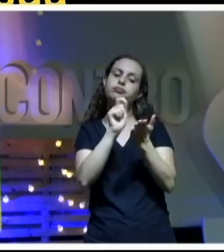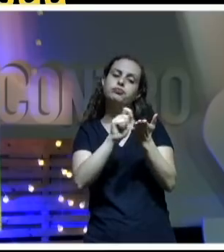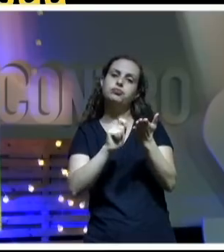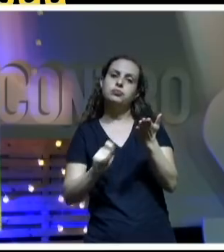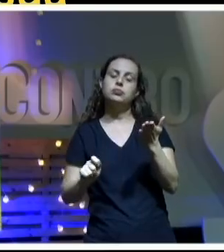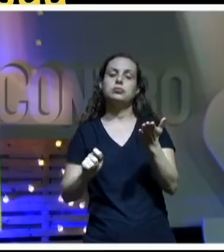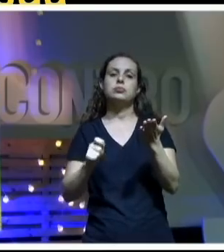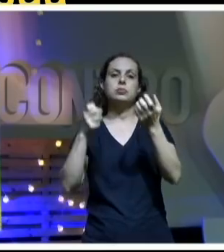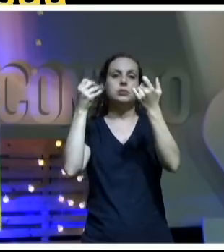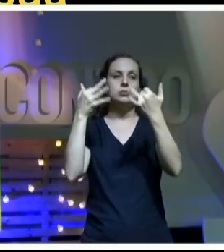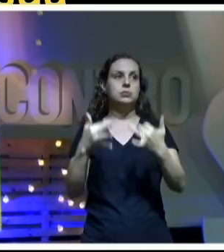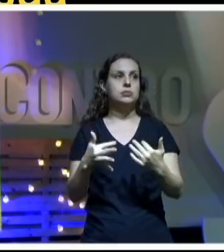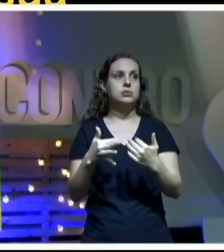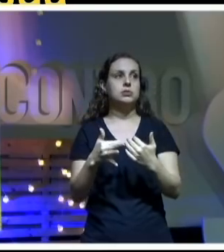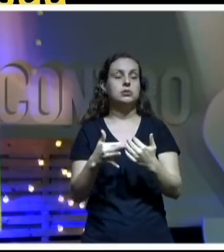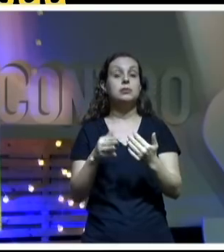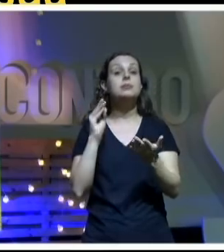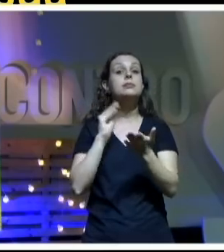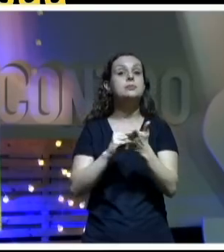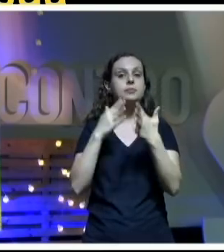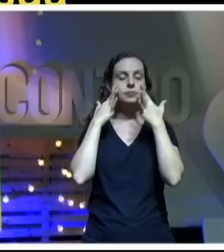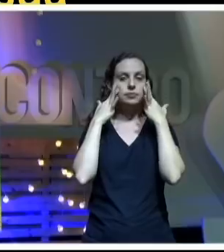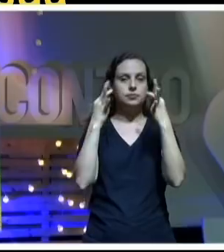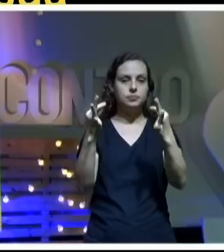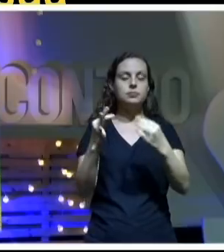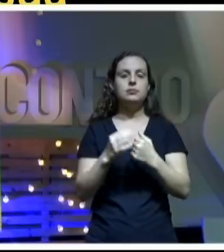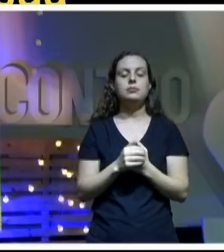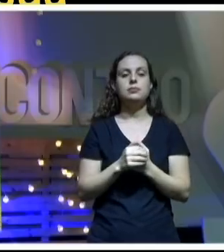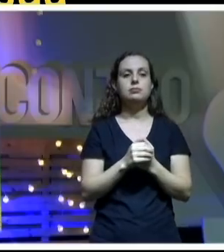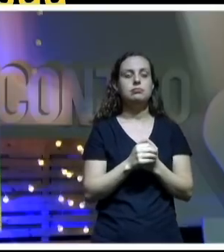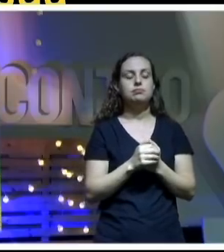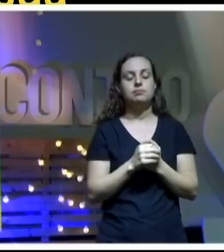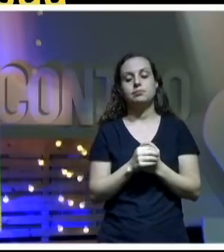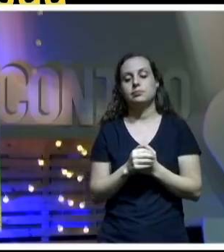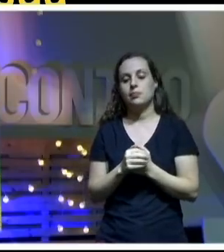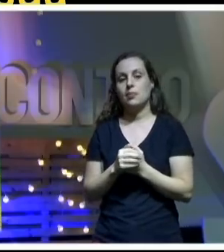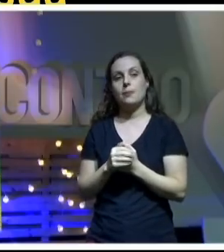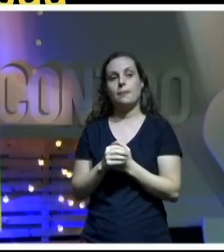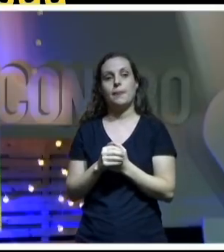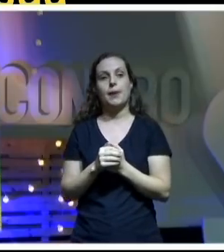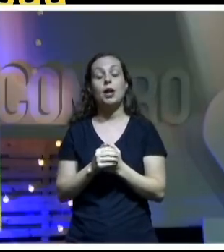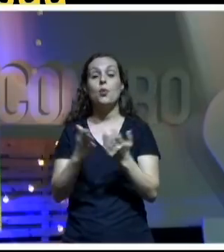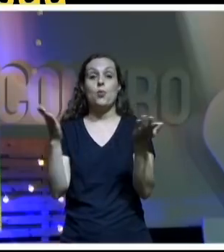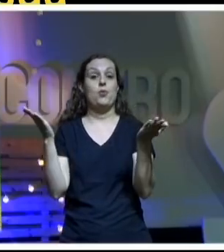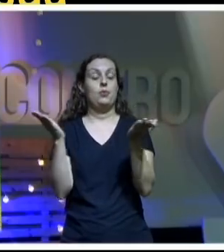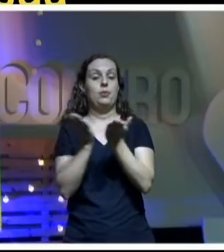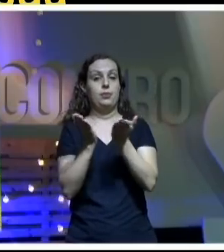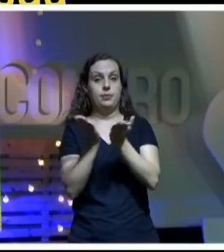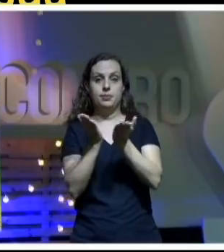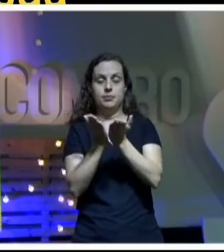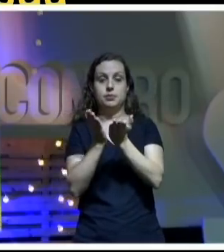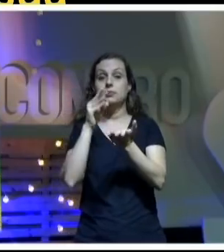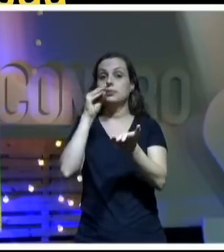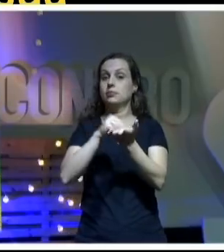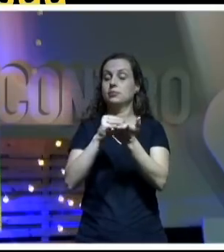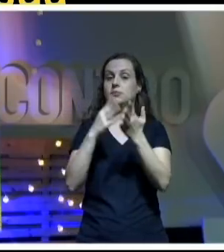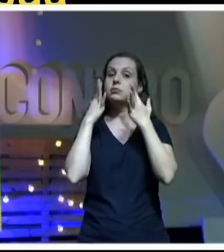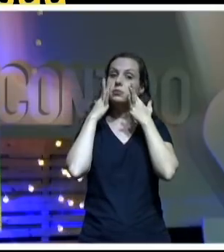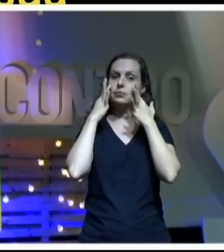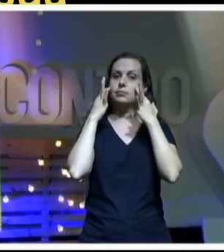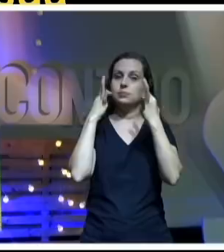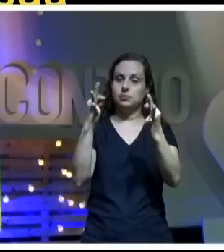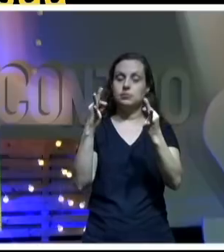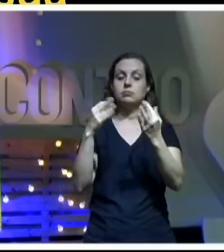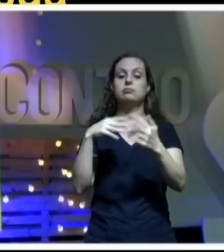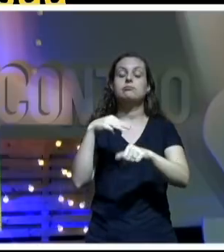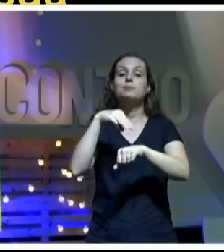essa falta de atenção olha que ele diz a corrente falta de atenção dos evangélicos para inerente à natureza do ministério